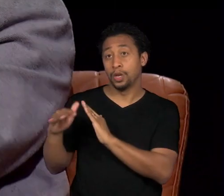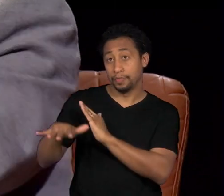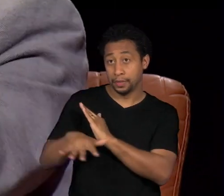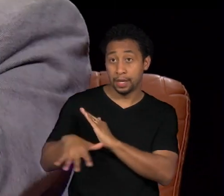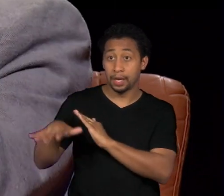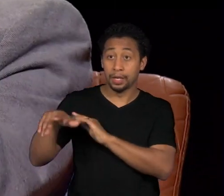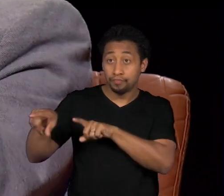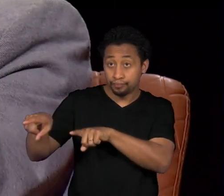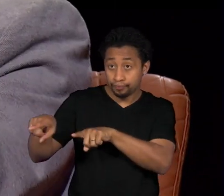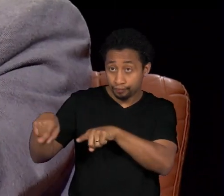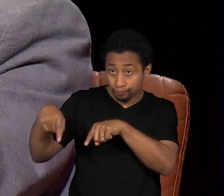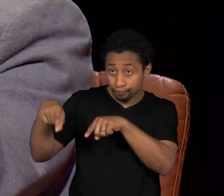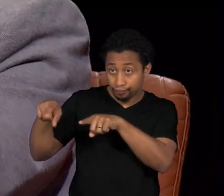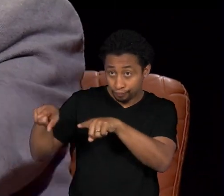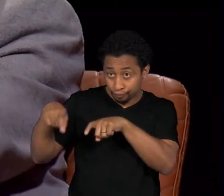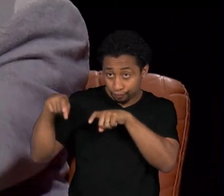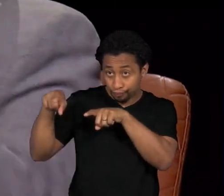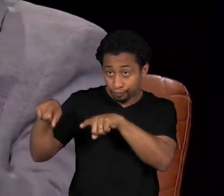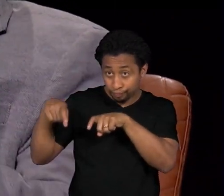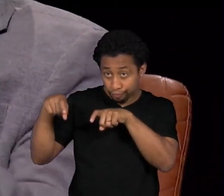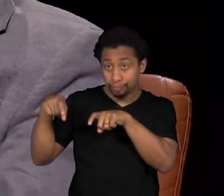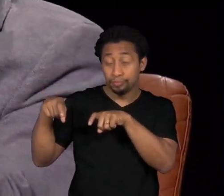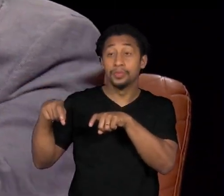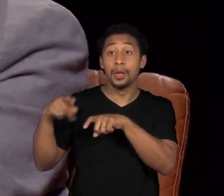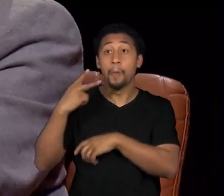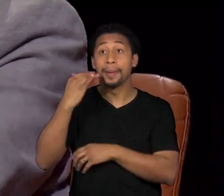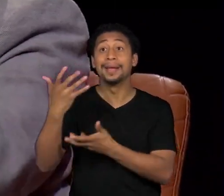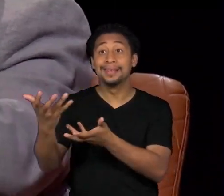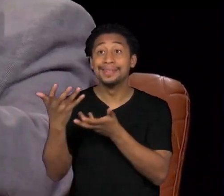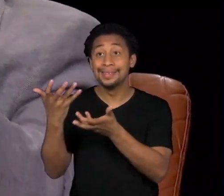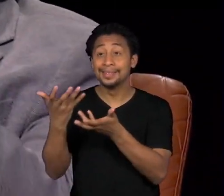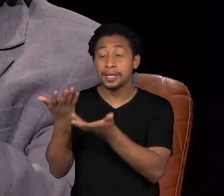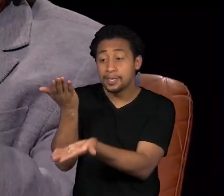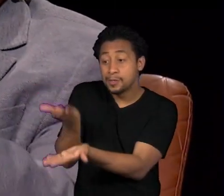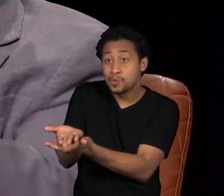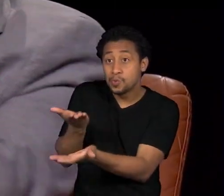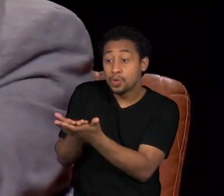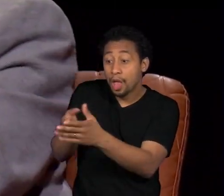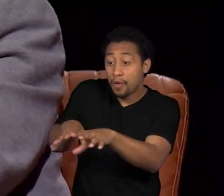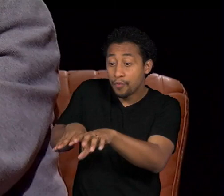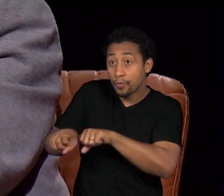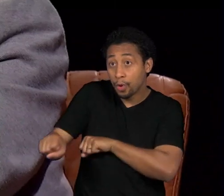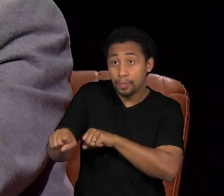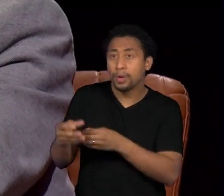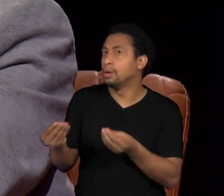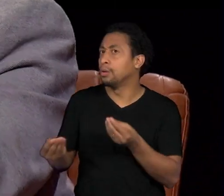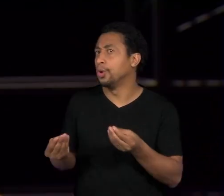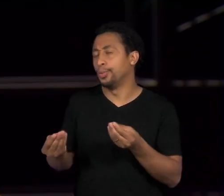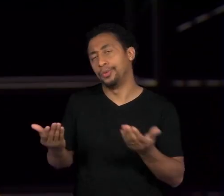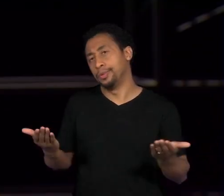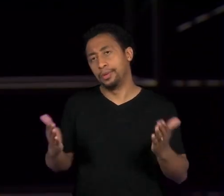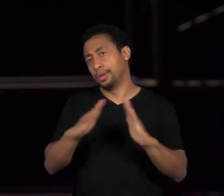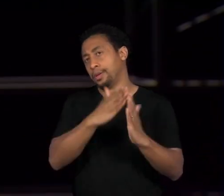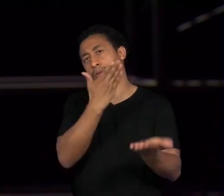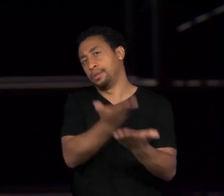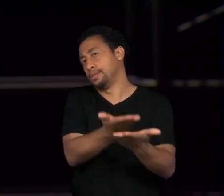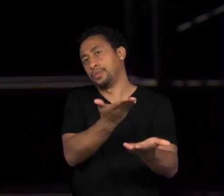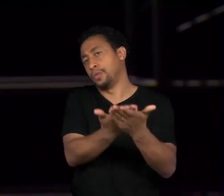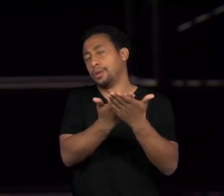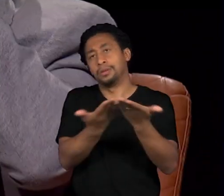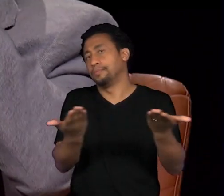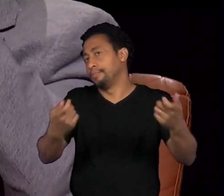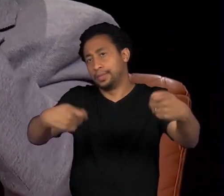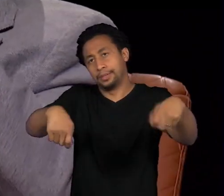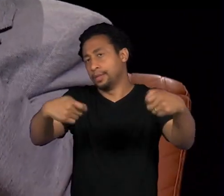que se formasse a escola melhor para ele fazer essa transição era o seminário né então meu pai fazia